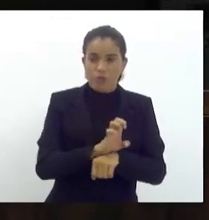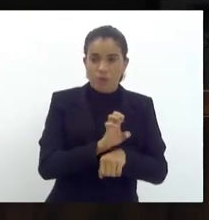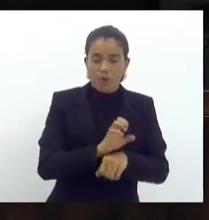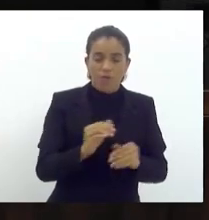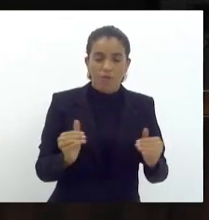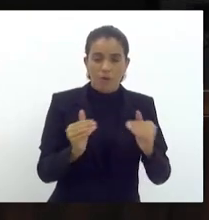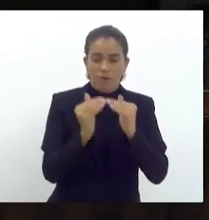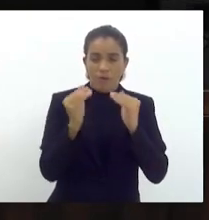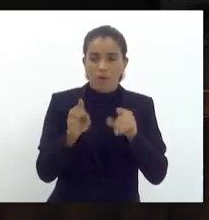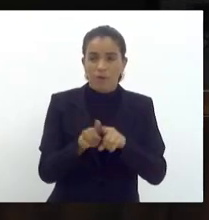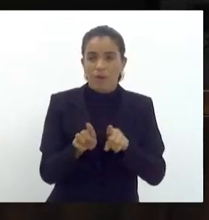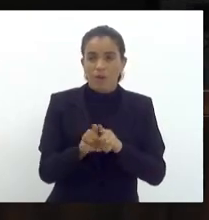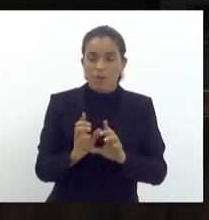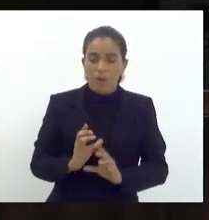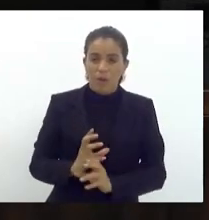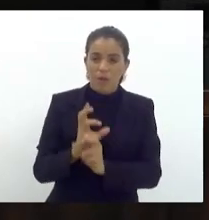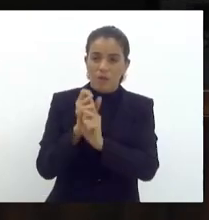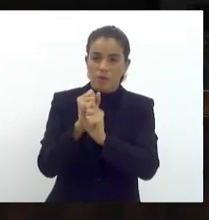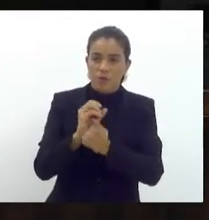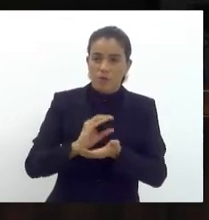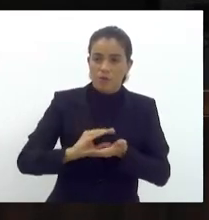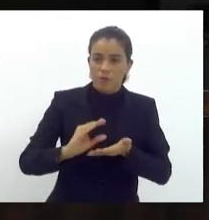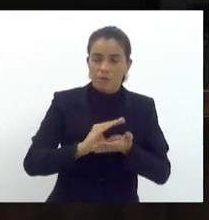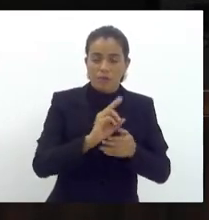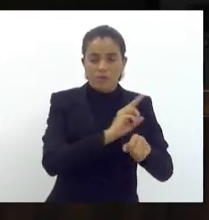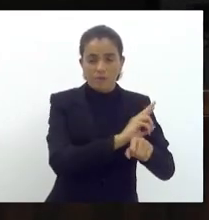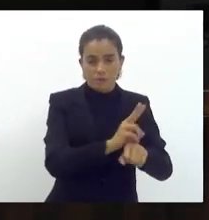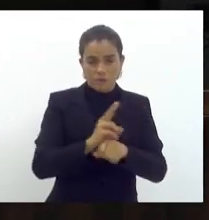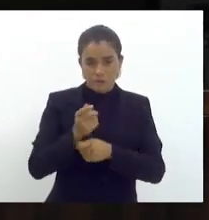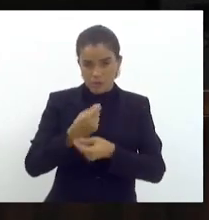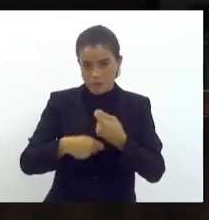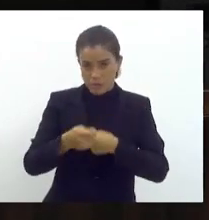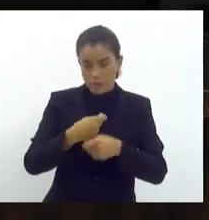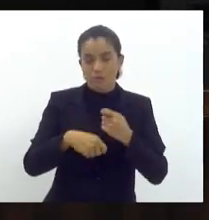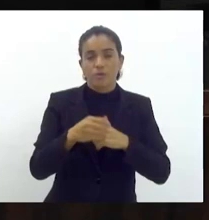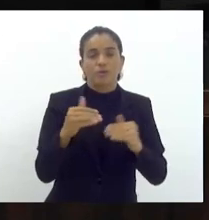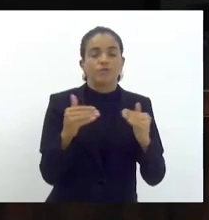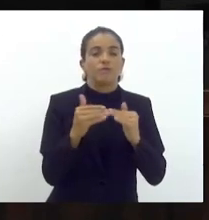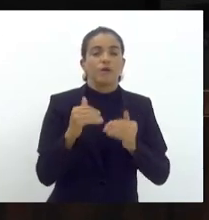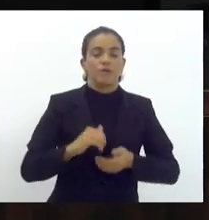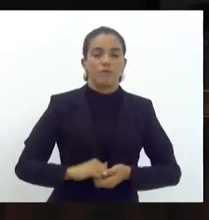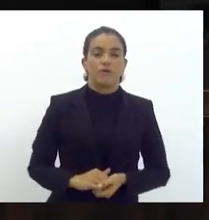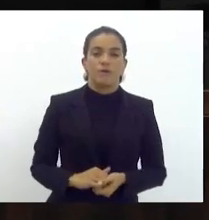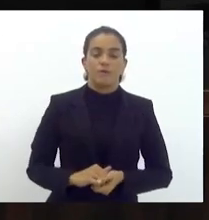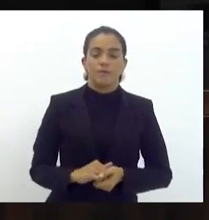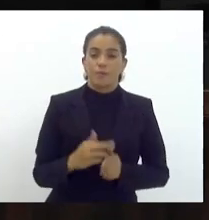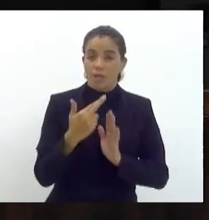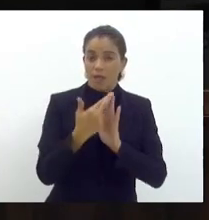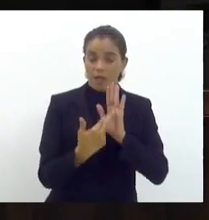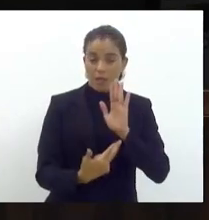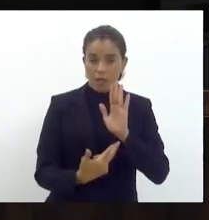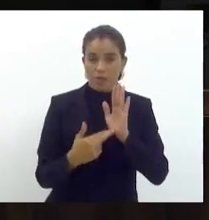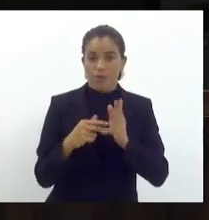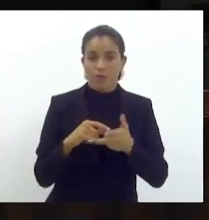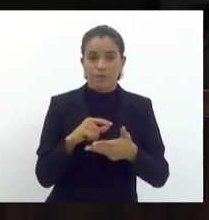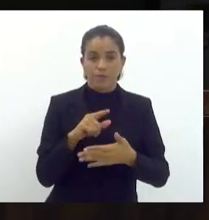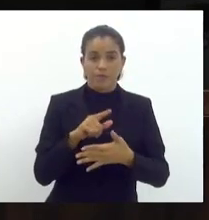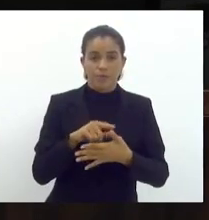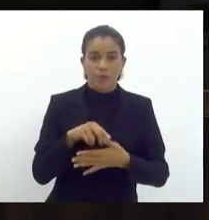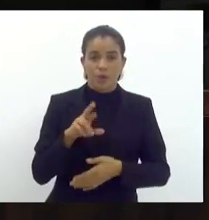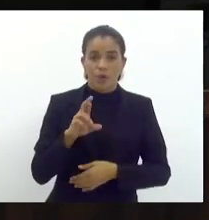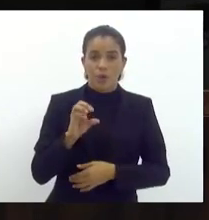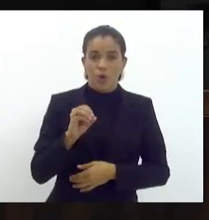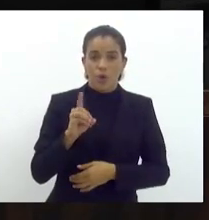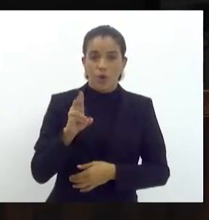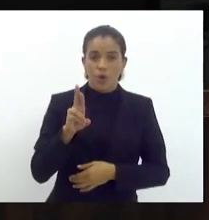favorável e de orçamento Finanças e fiscalização financeira e controle favorável relatores deputados Rodrigo